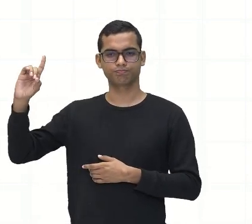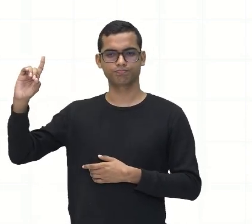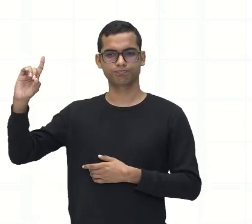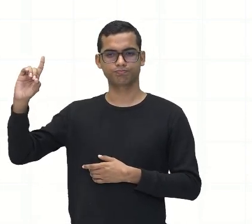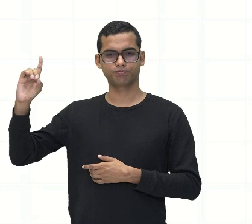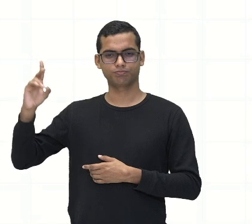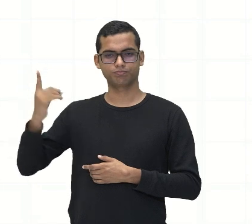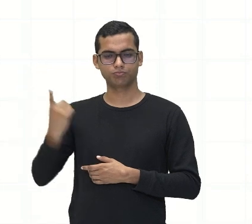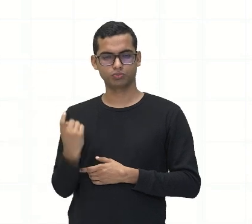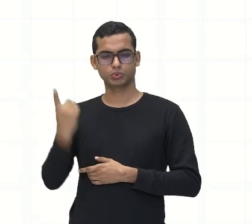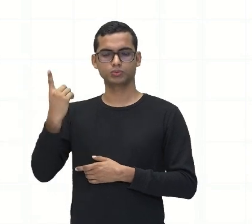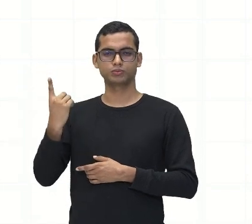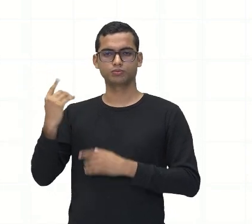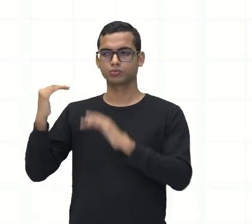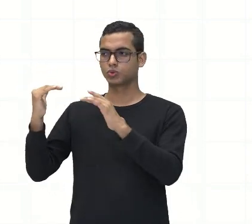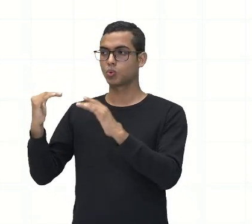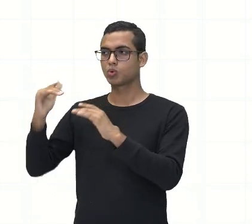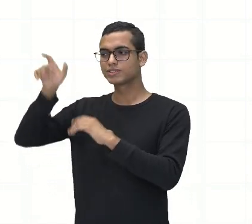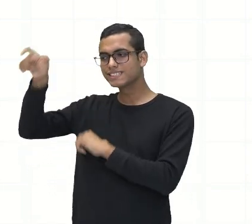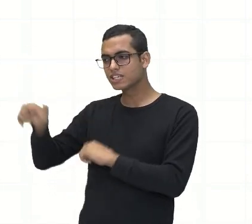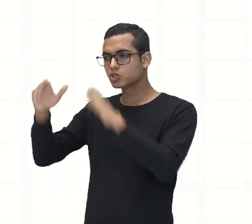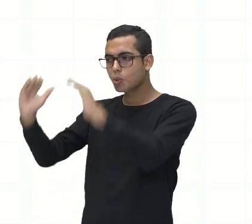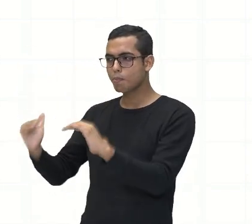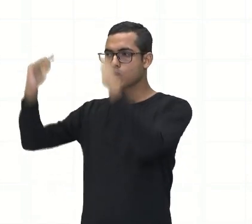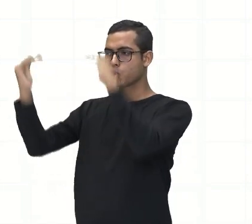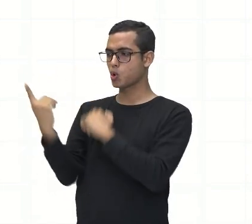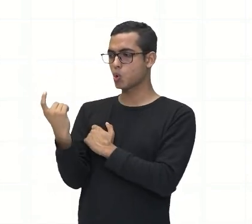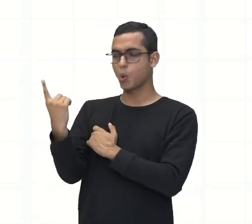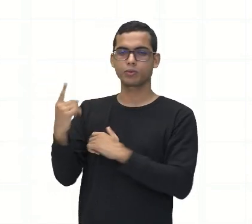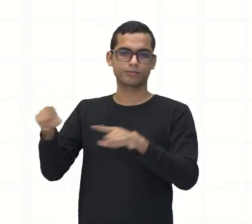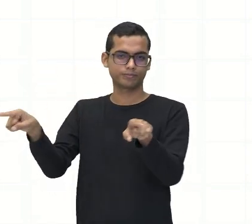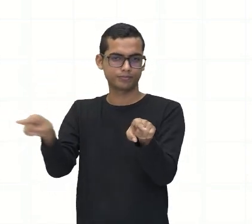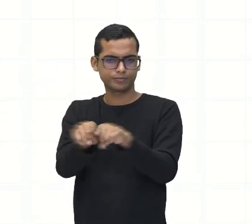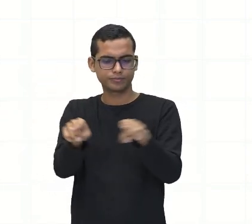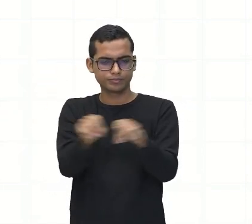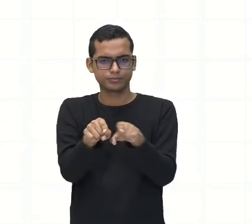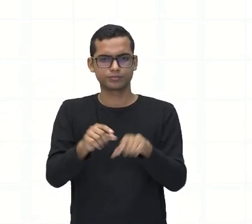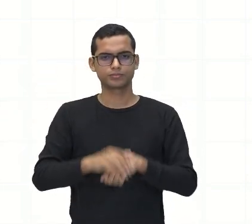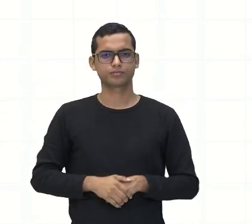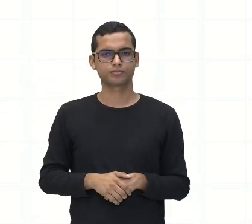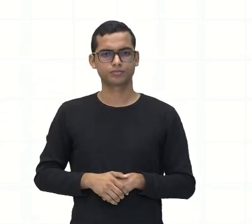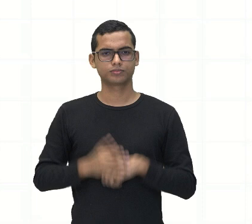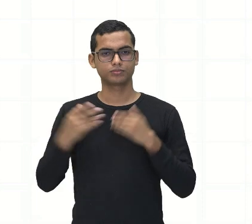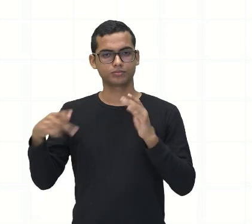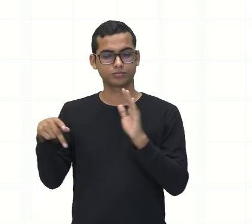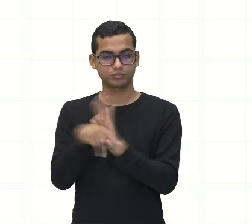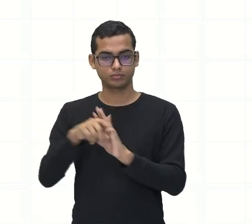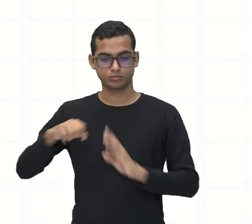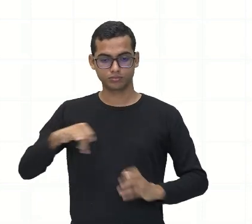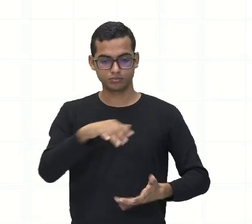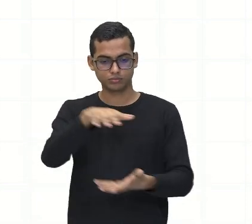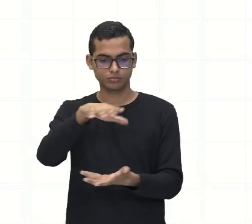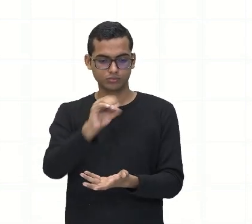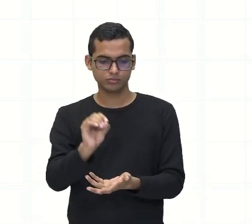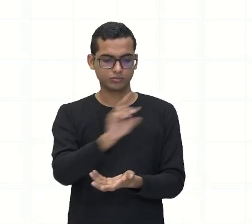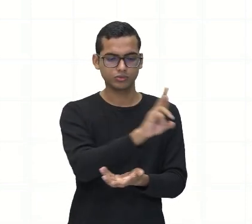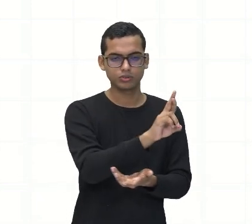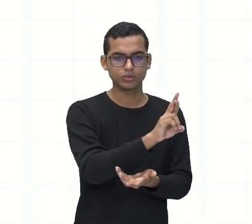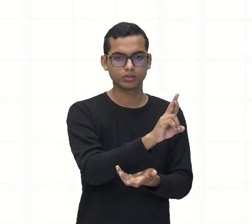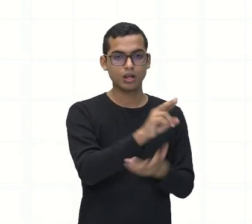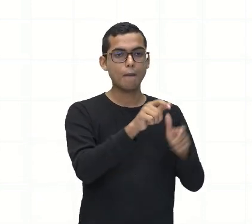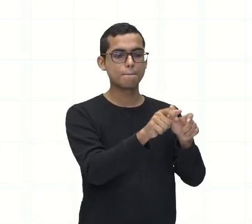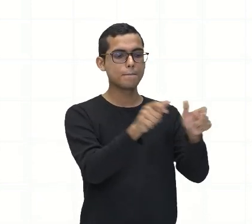Ok? Isso vai se contrastar com a visão oriental. No Oriente, a maior parte